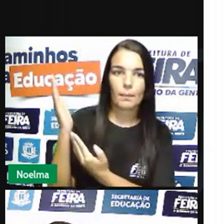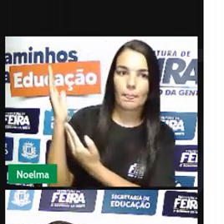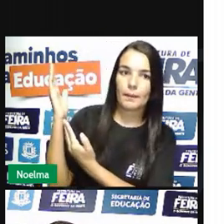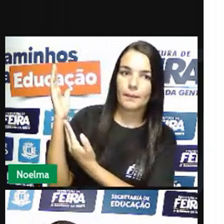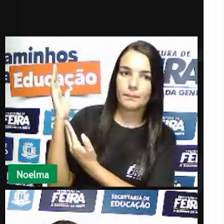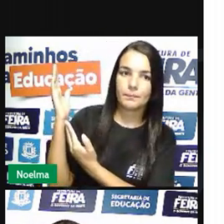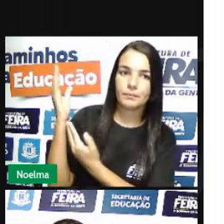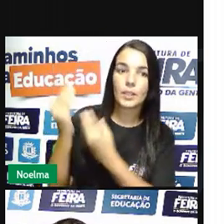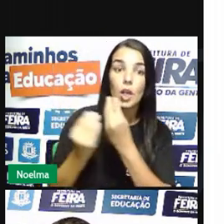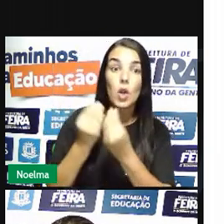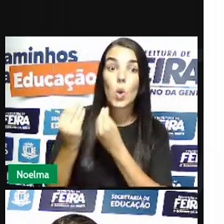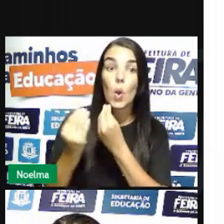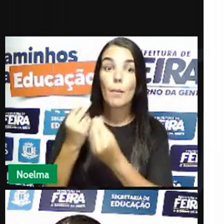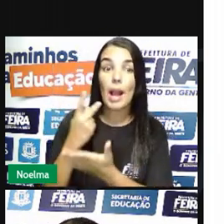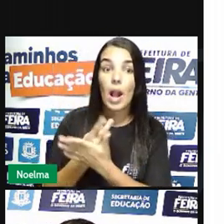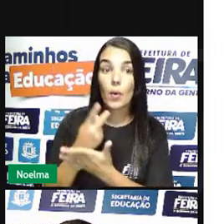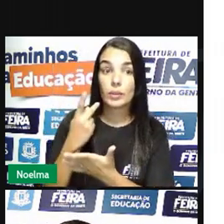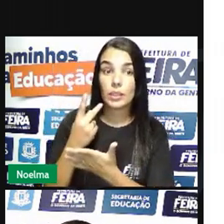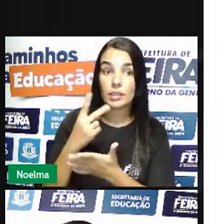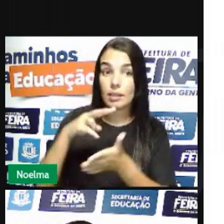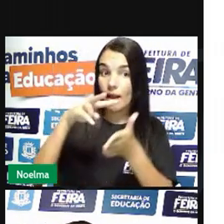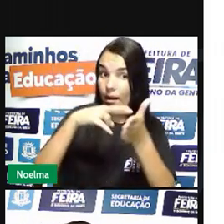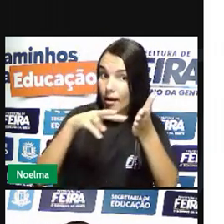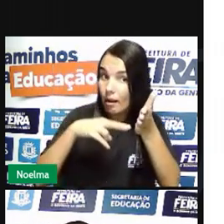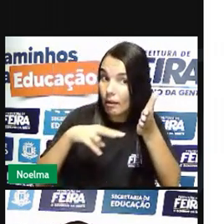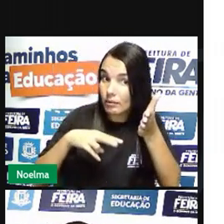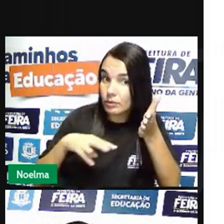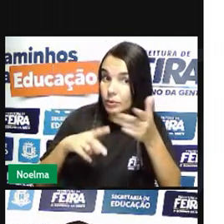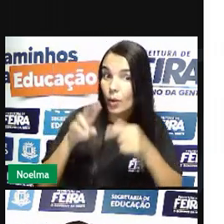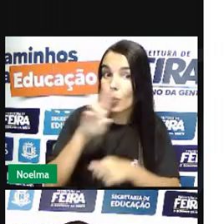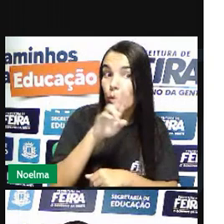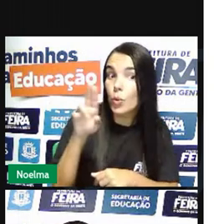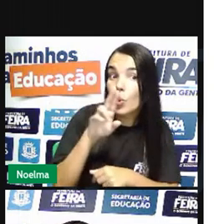e olha aqui como é que acontece a leitura de frações